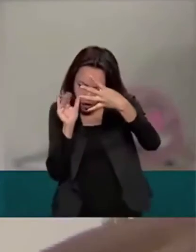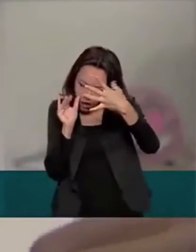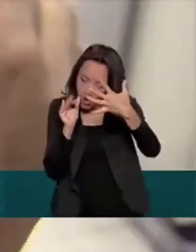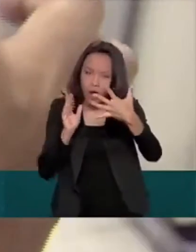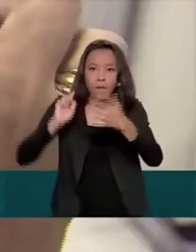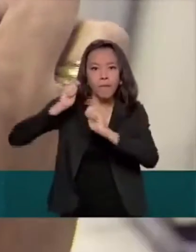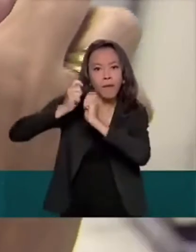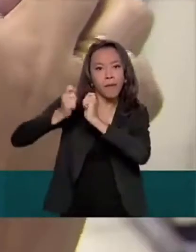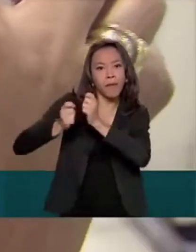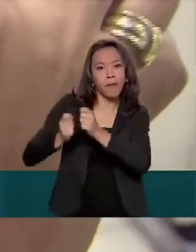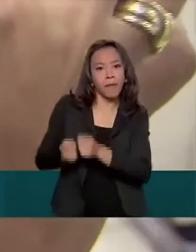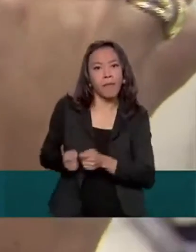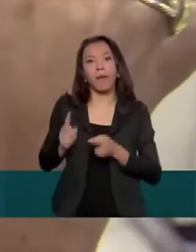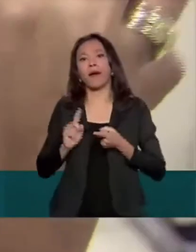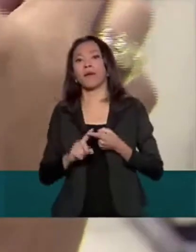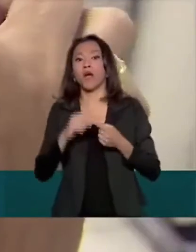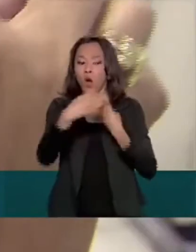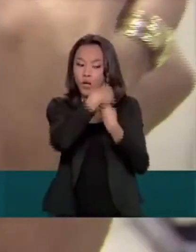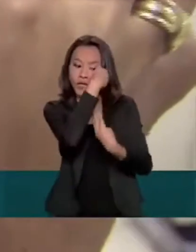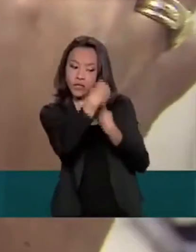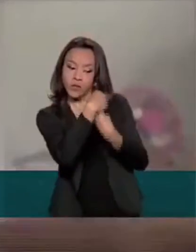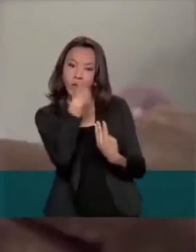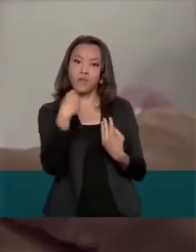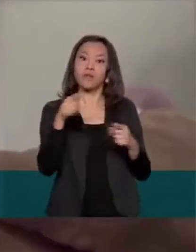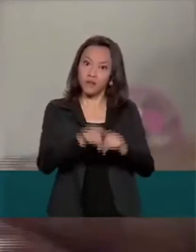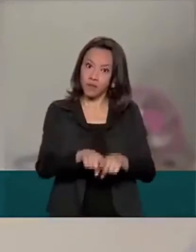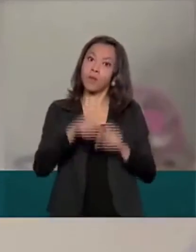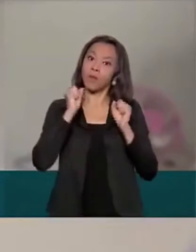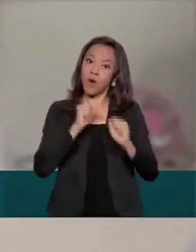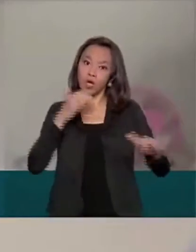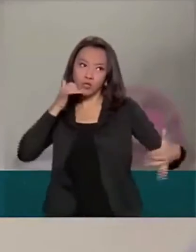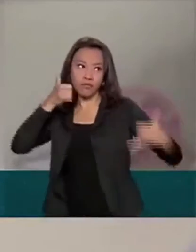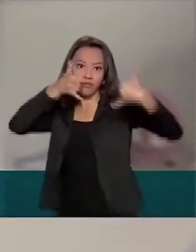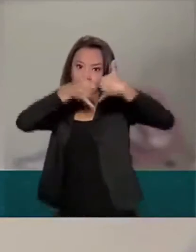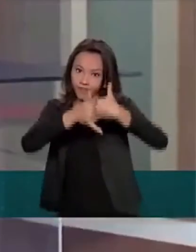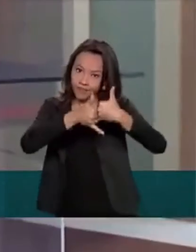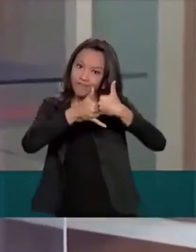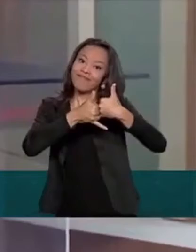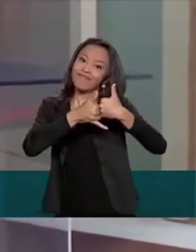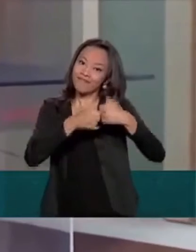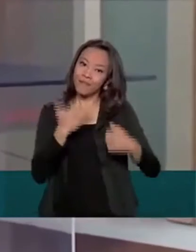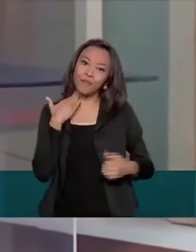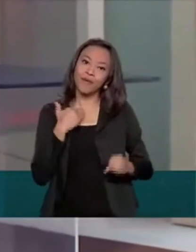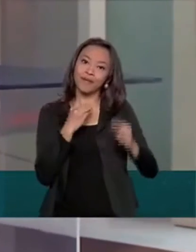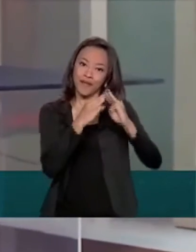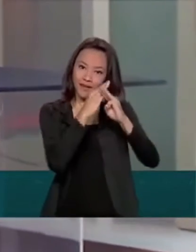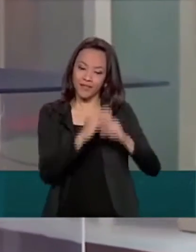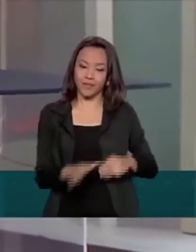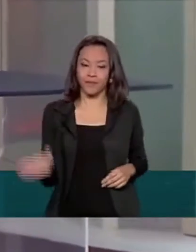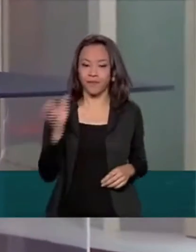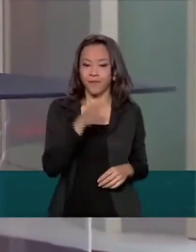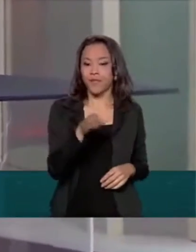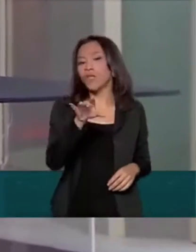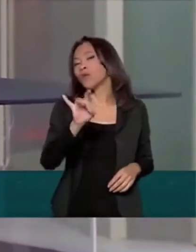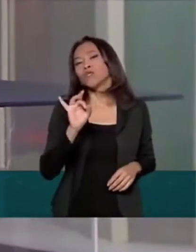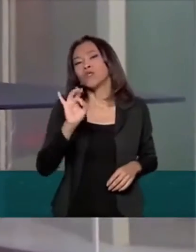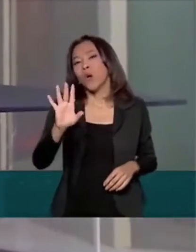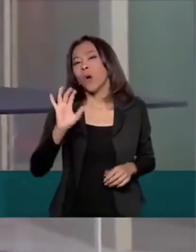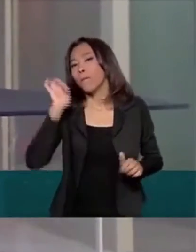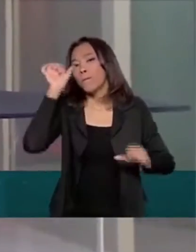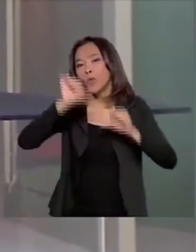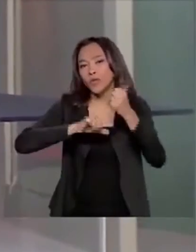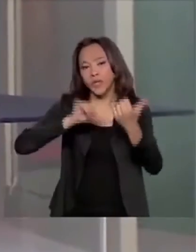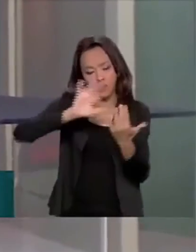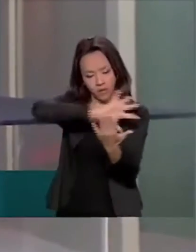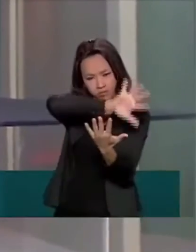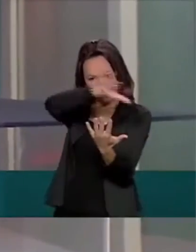pagamentos, ler dicas e até falar diretamente com a Caixa. Não é apenas uma mudança de embalagem. Muda